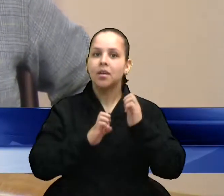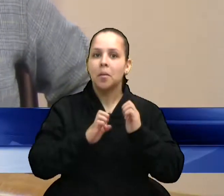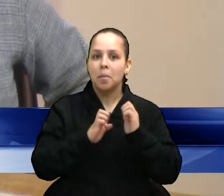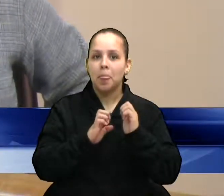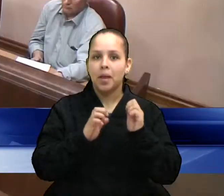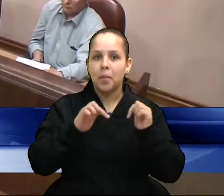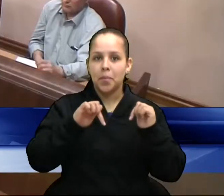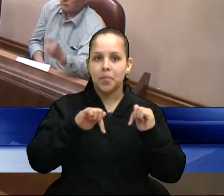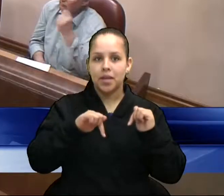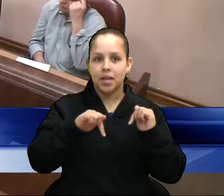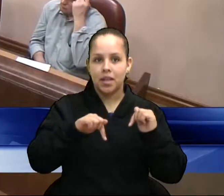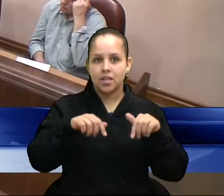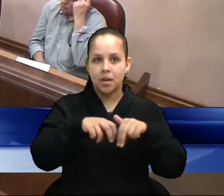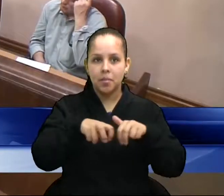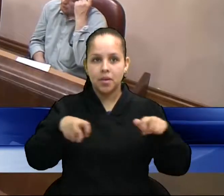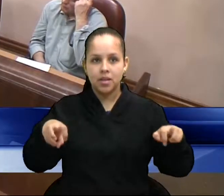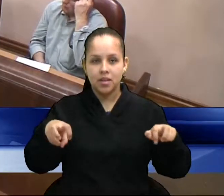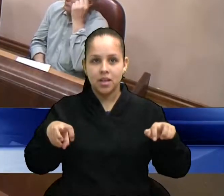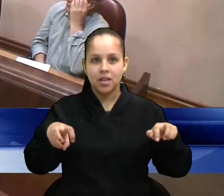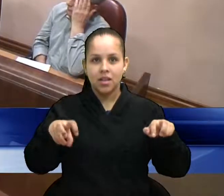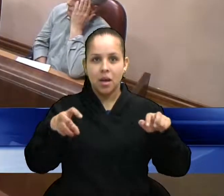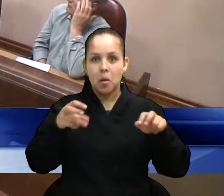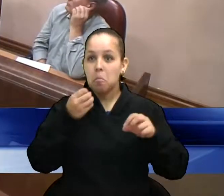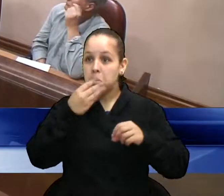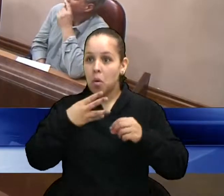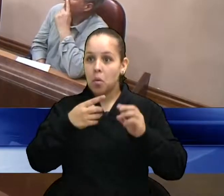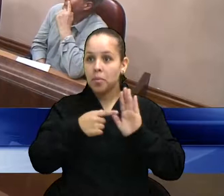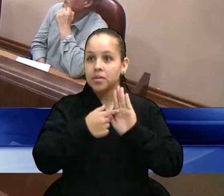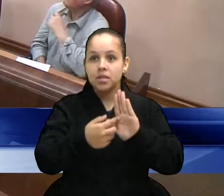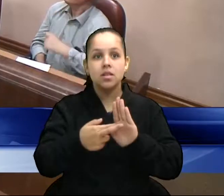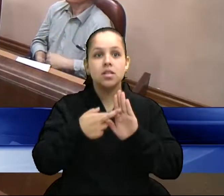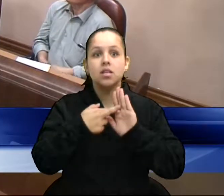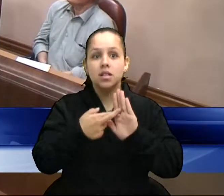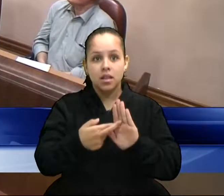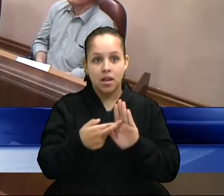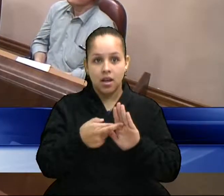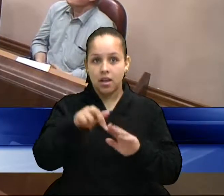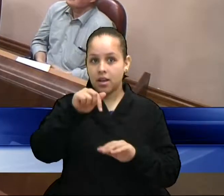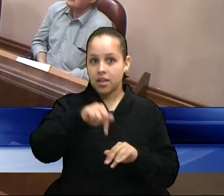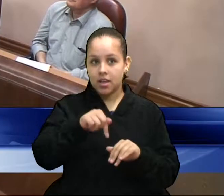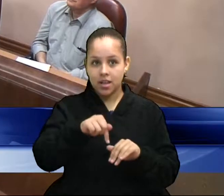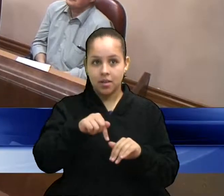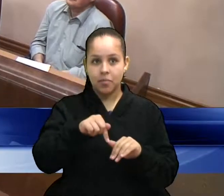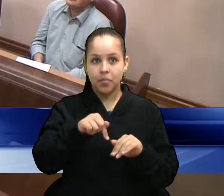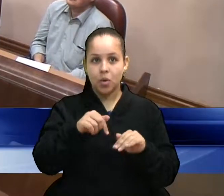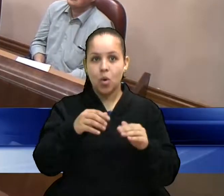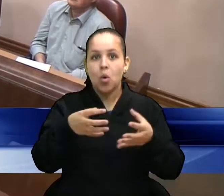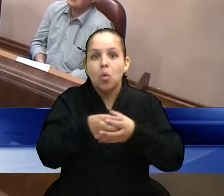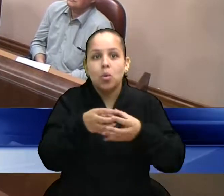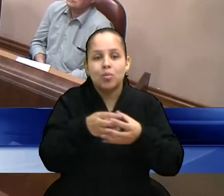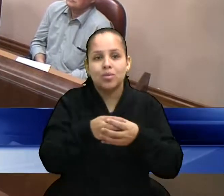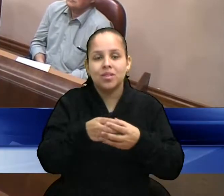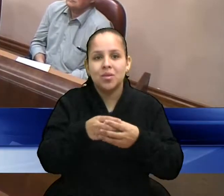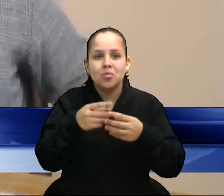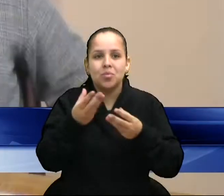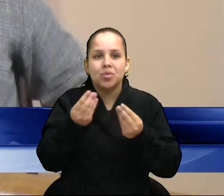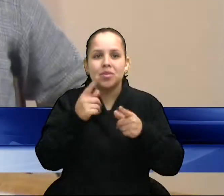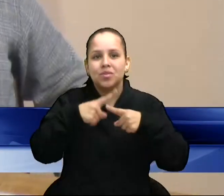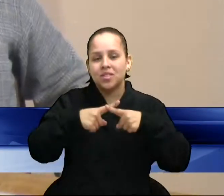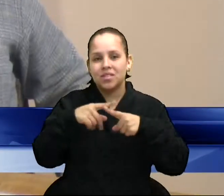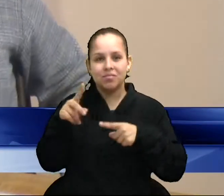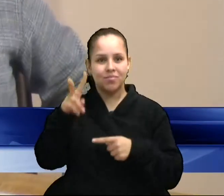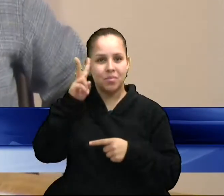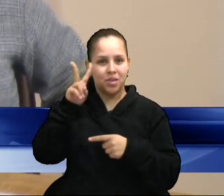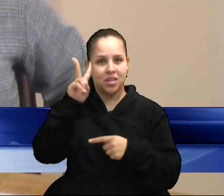que muitas e muitas vezes não é lembrado. Espero que depois de hoje a gente possa, claro, contribuir muito com esse assunto, que é o